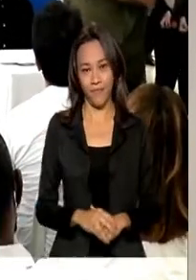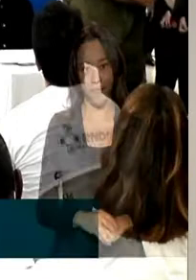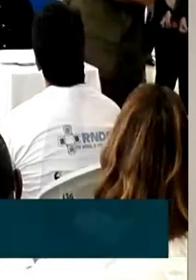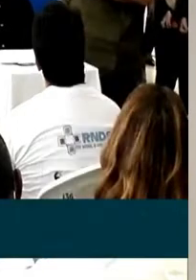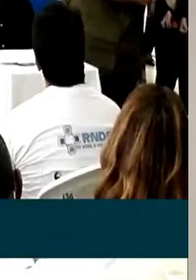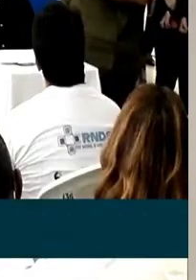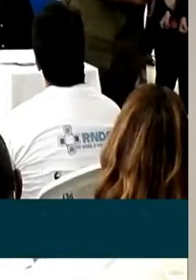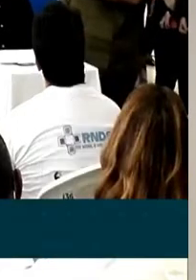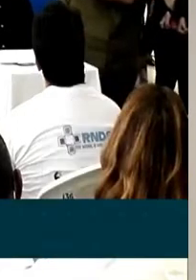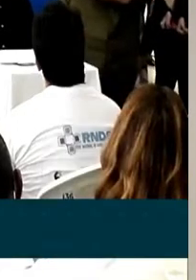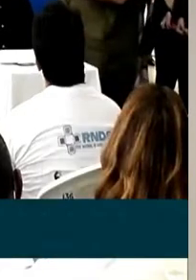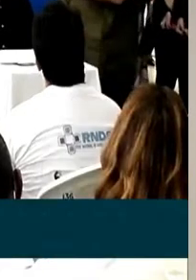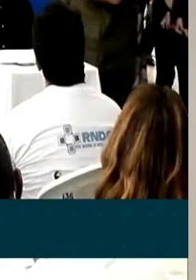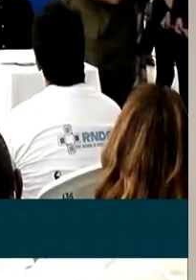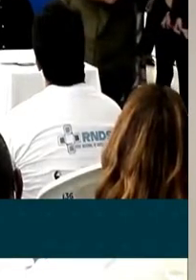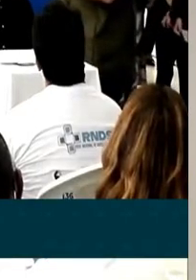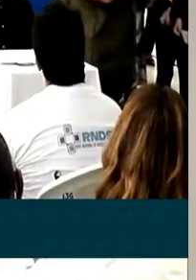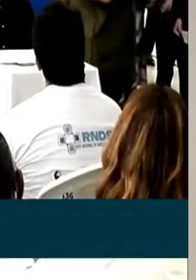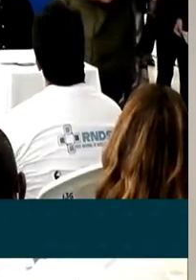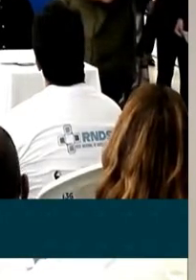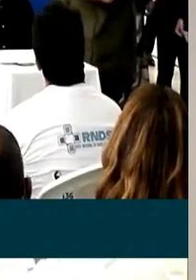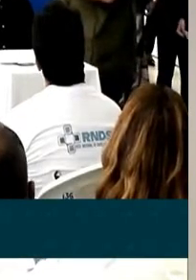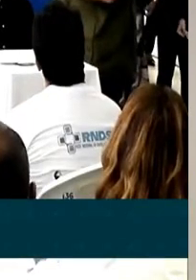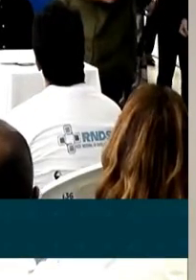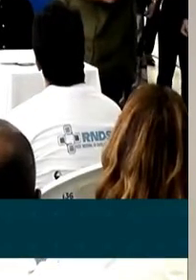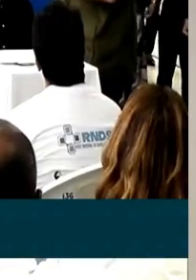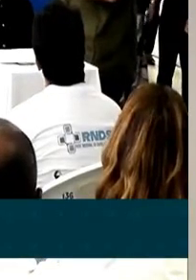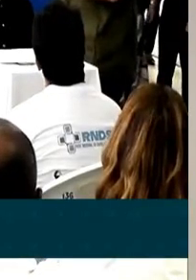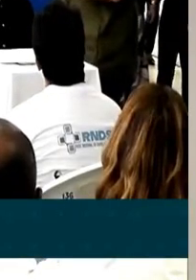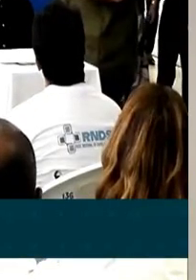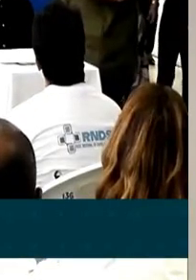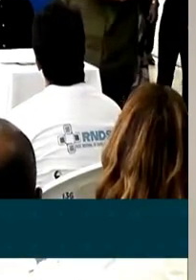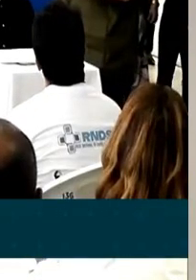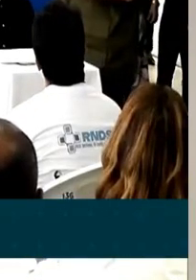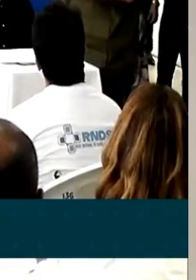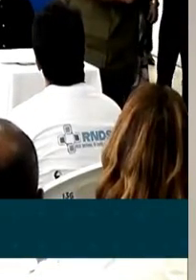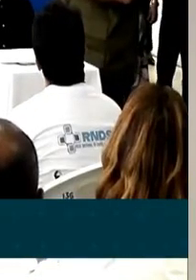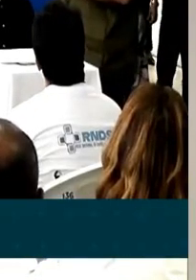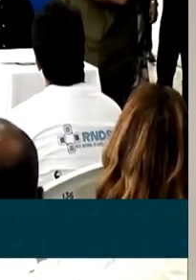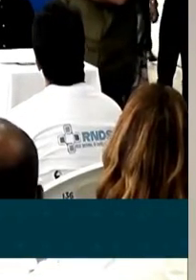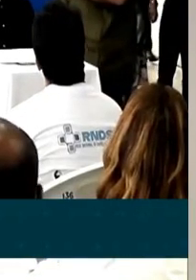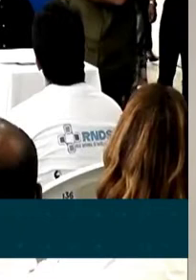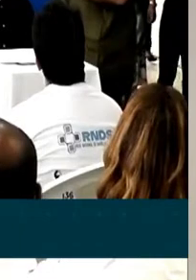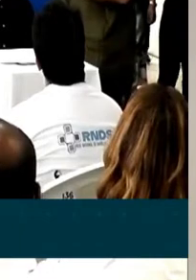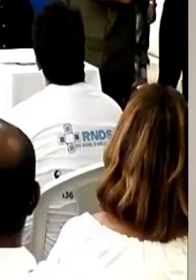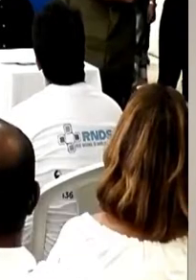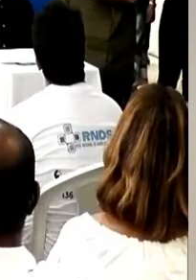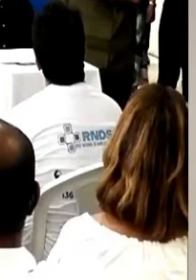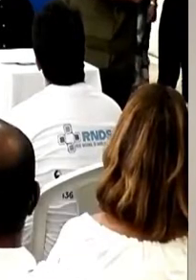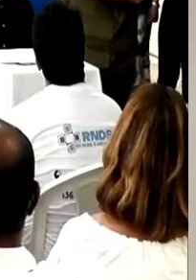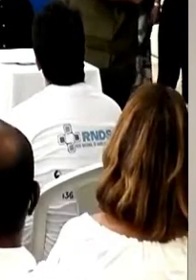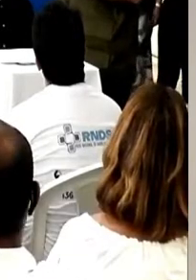nossa população vivendo em áreas remotas. E como é que nós vamos chegar lá? Nós vamos